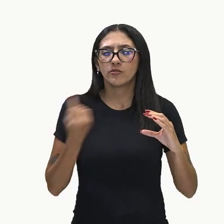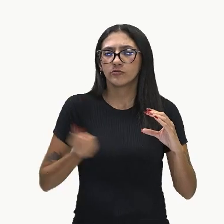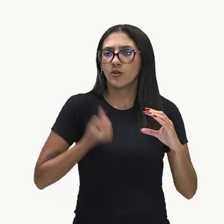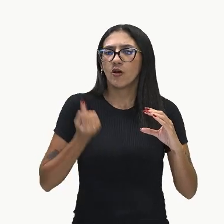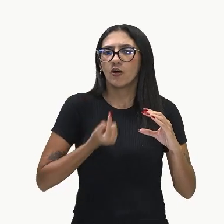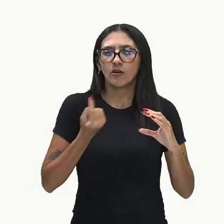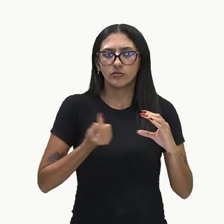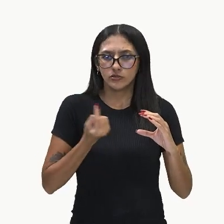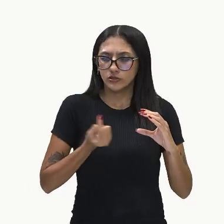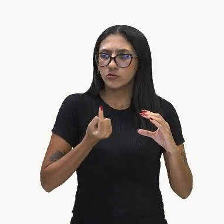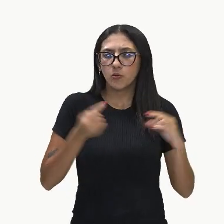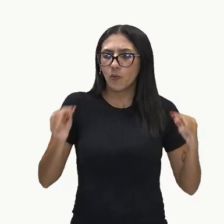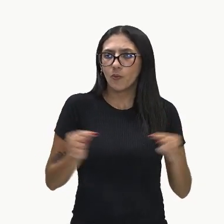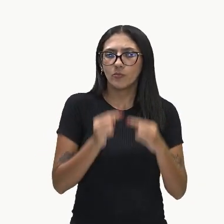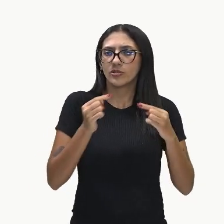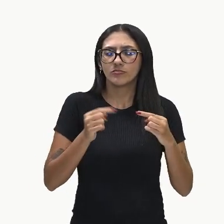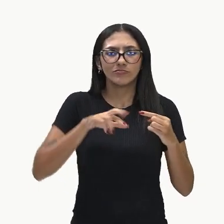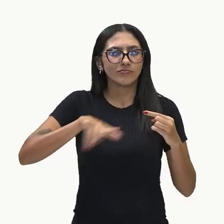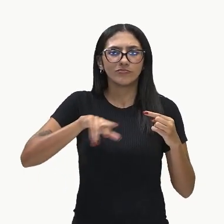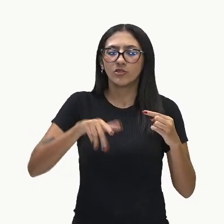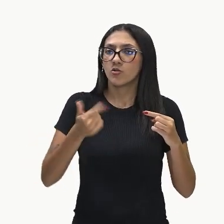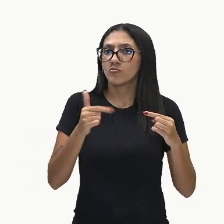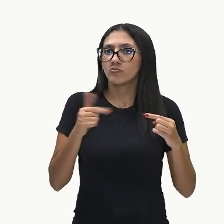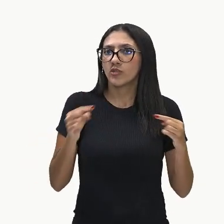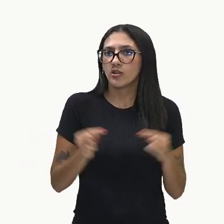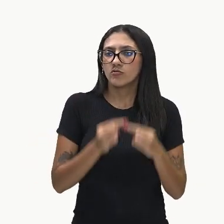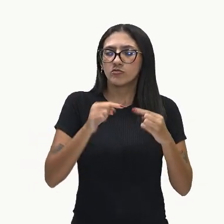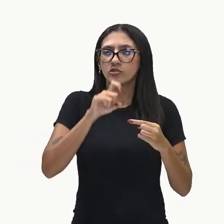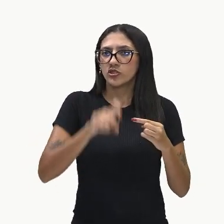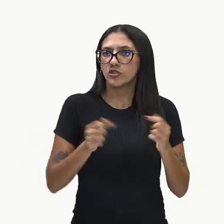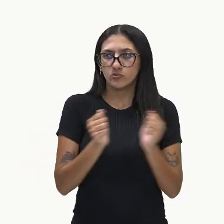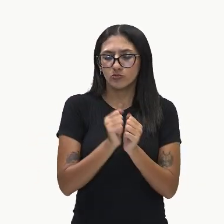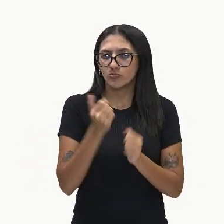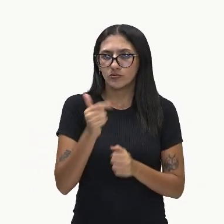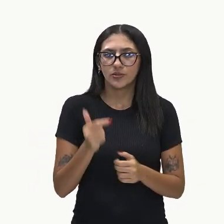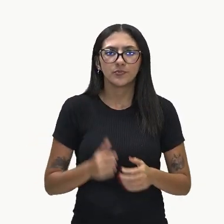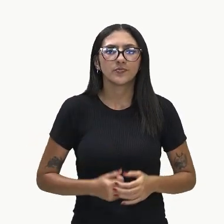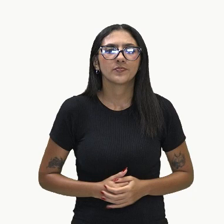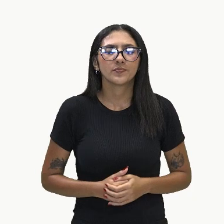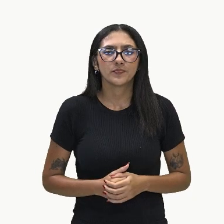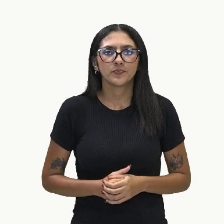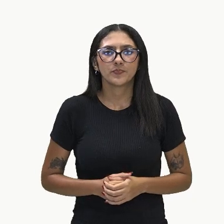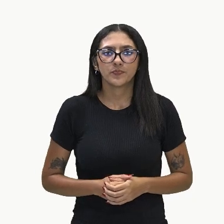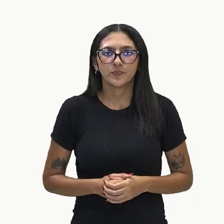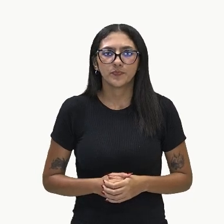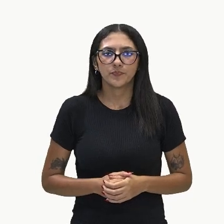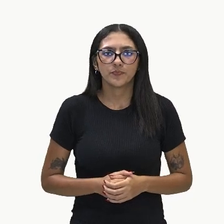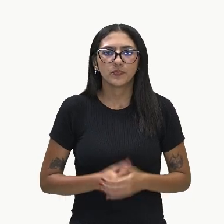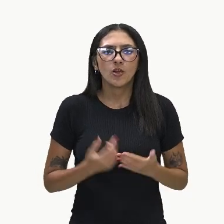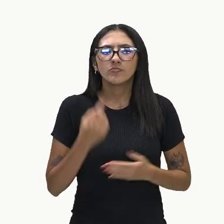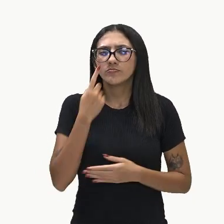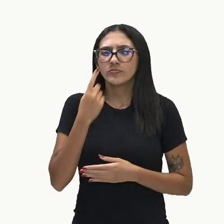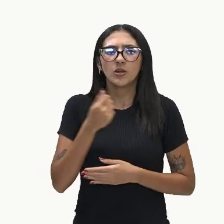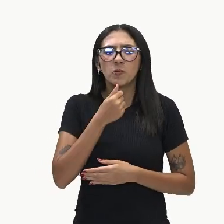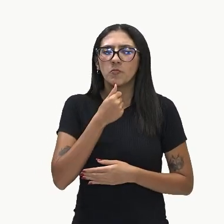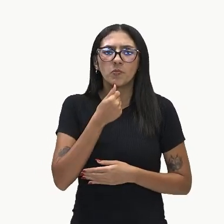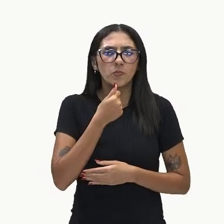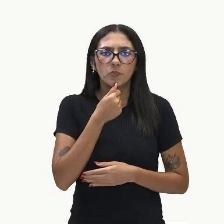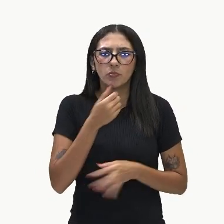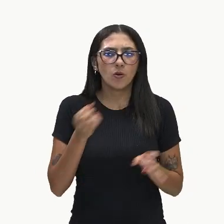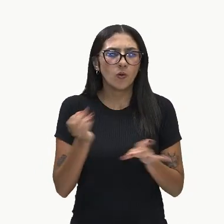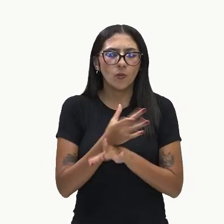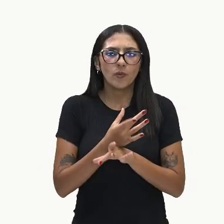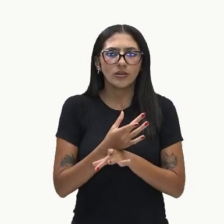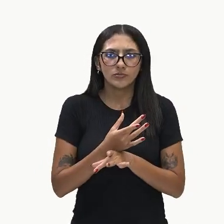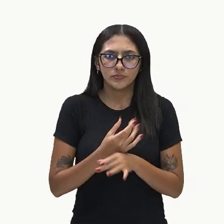de x, ou seja, sem letra. Tá bom? Aqui é incompleta em C,